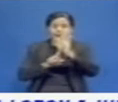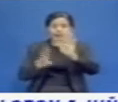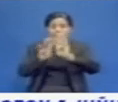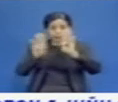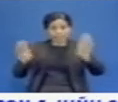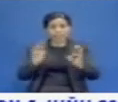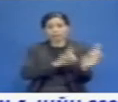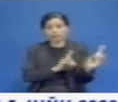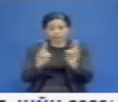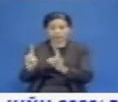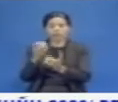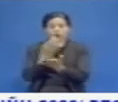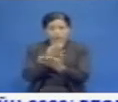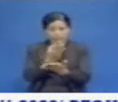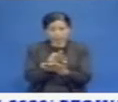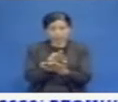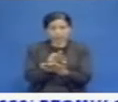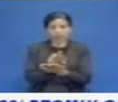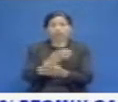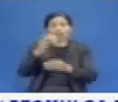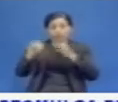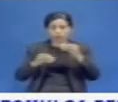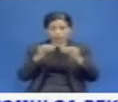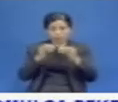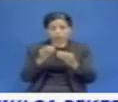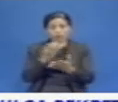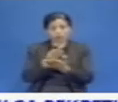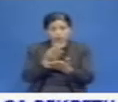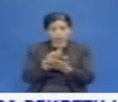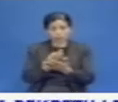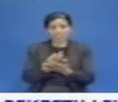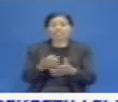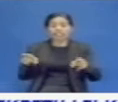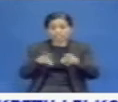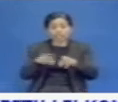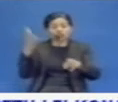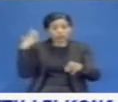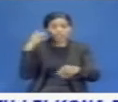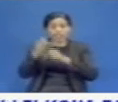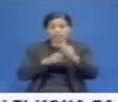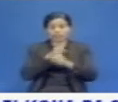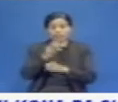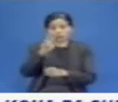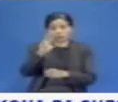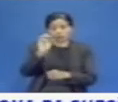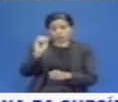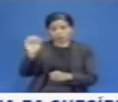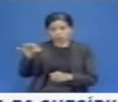implementação orçamento do decimal para orçamento normal e retina em rua Sanulo Racingualo. Esse